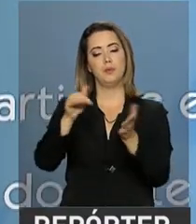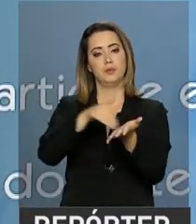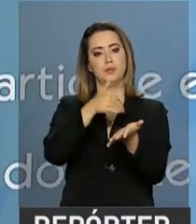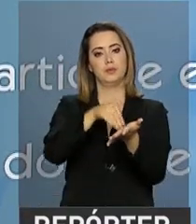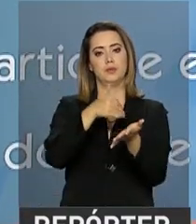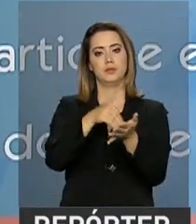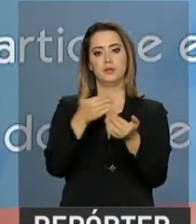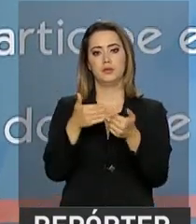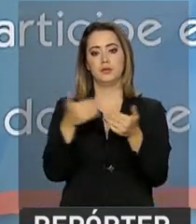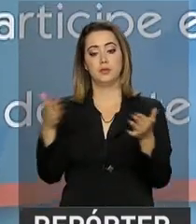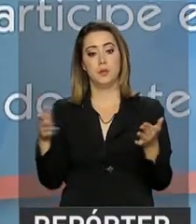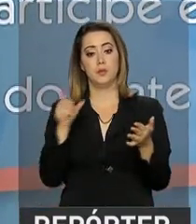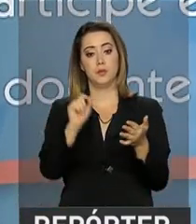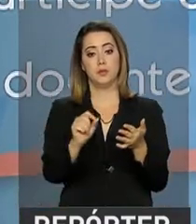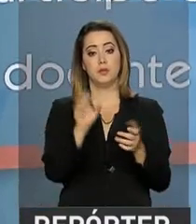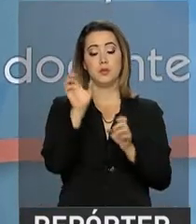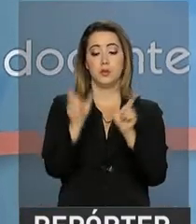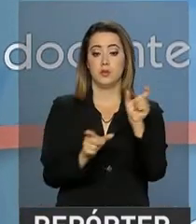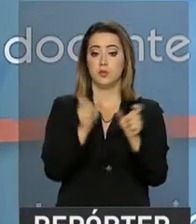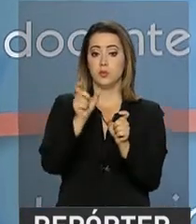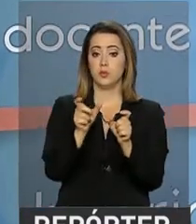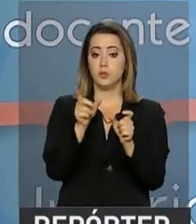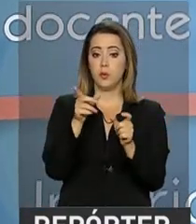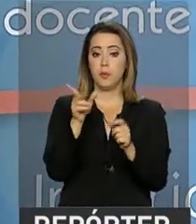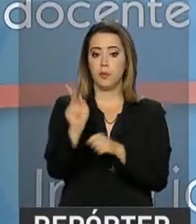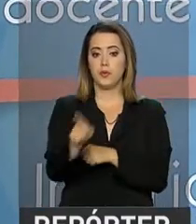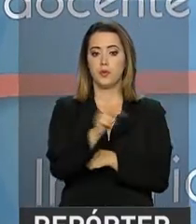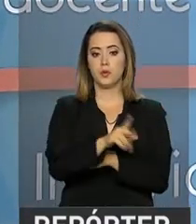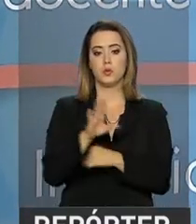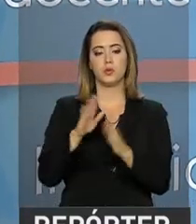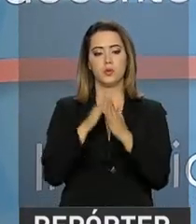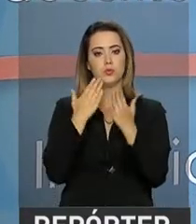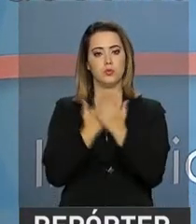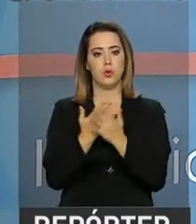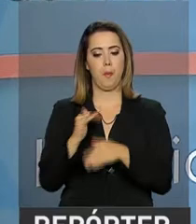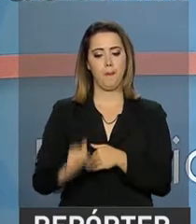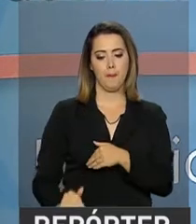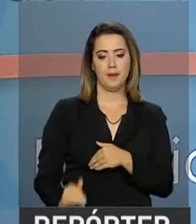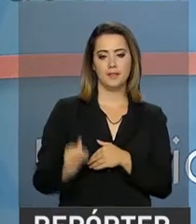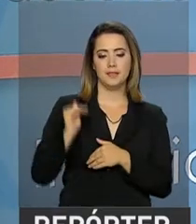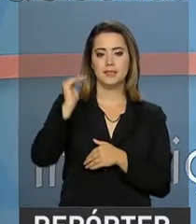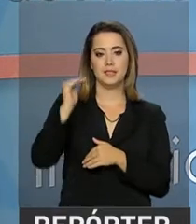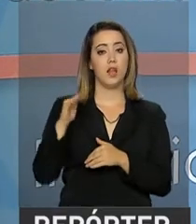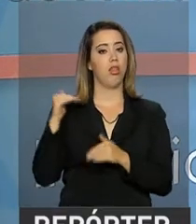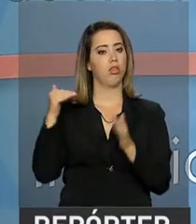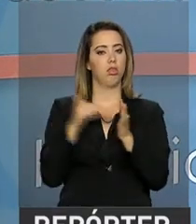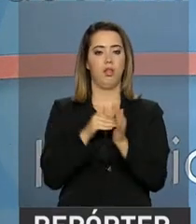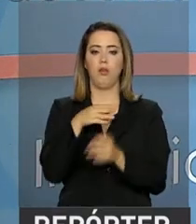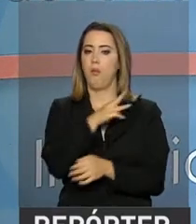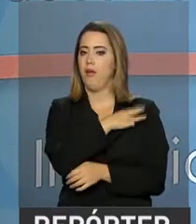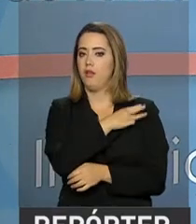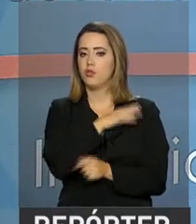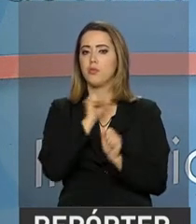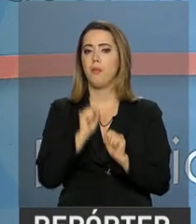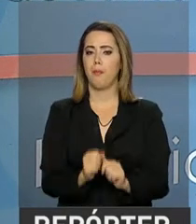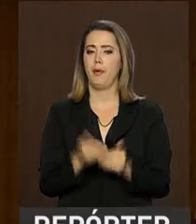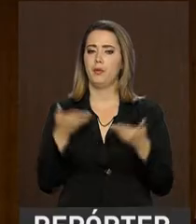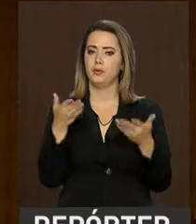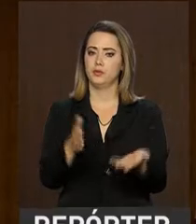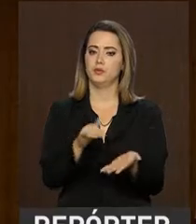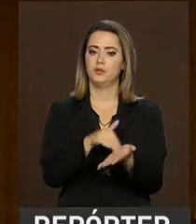abertas educadores de escolas públicas desde o ensino infantil até o médio podem concorrer